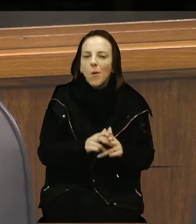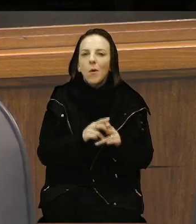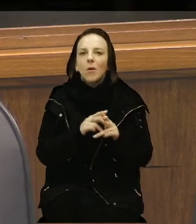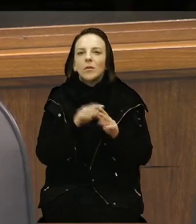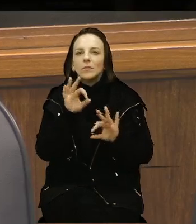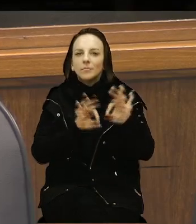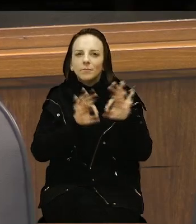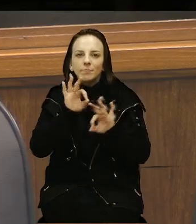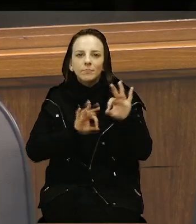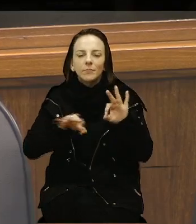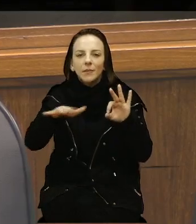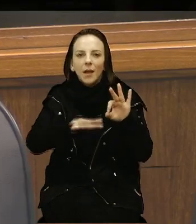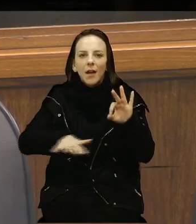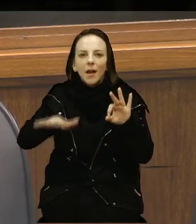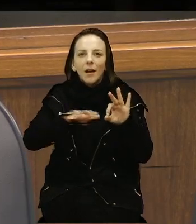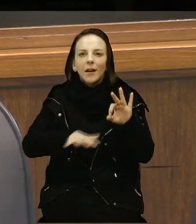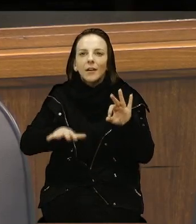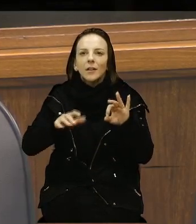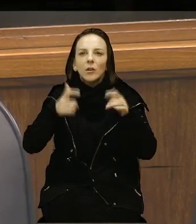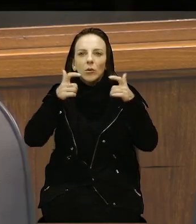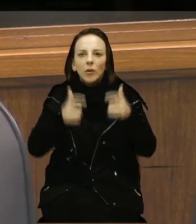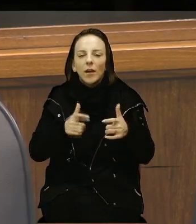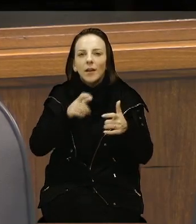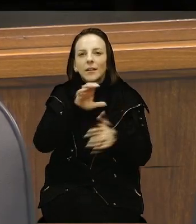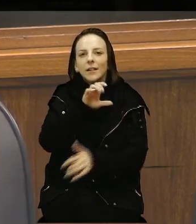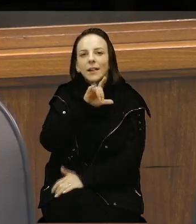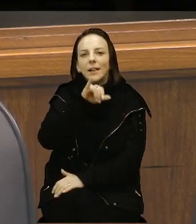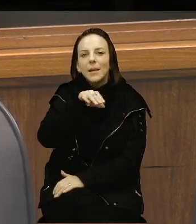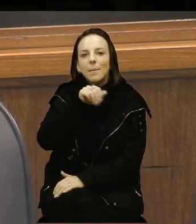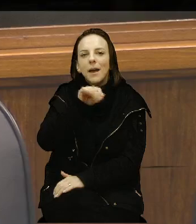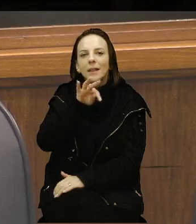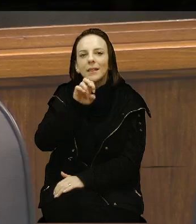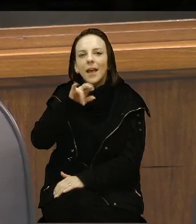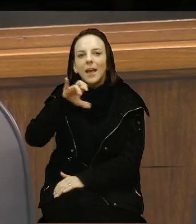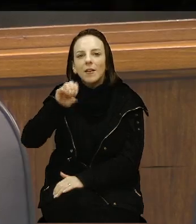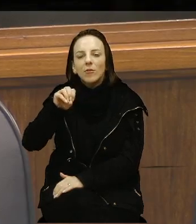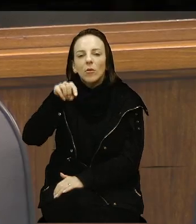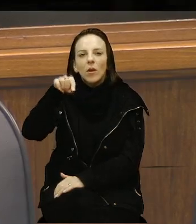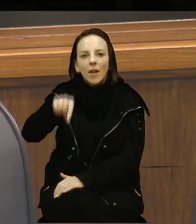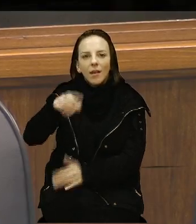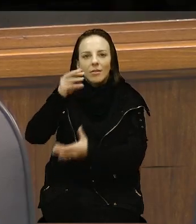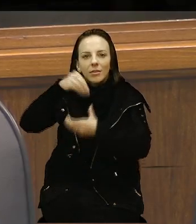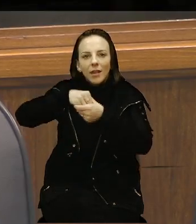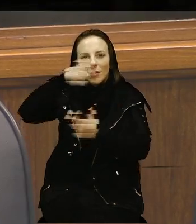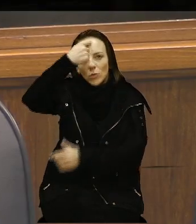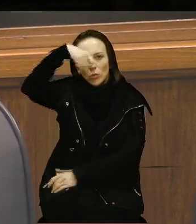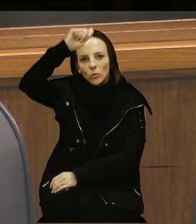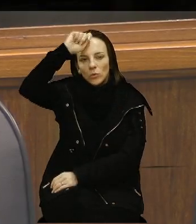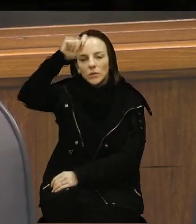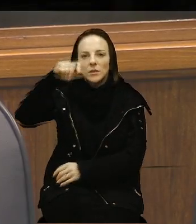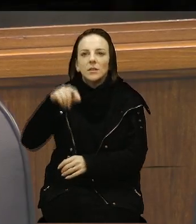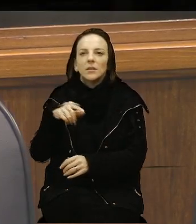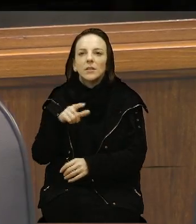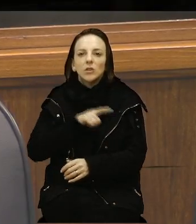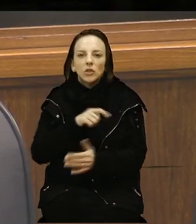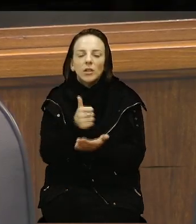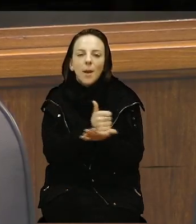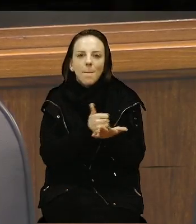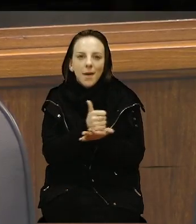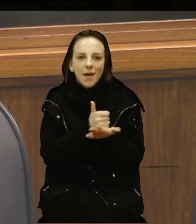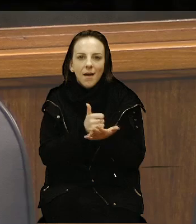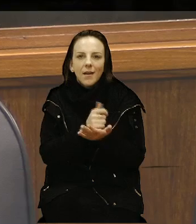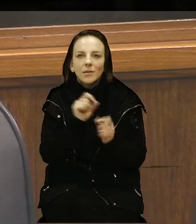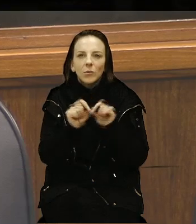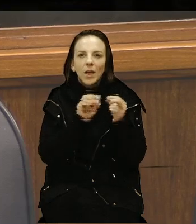no ambulatório do Climatério da Universidade de Caxias do Sul, baseado em referências